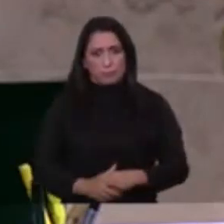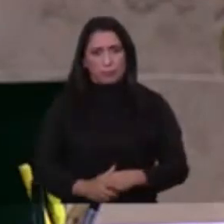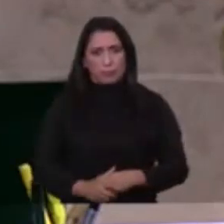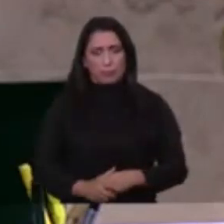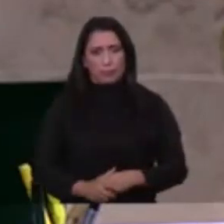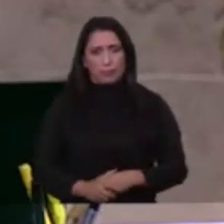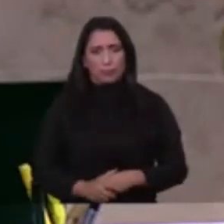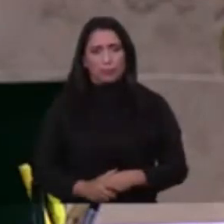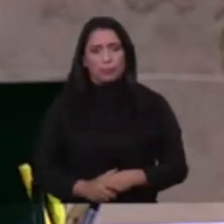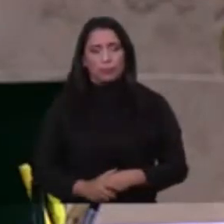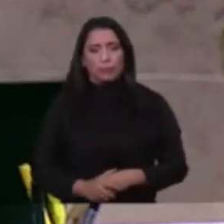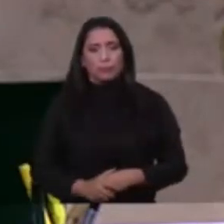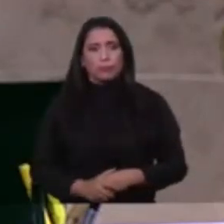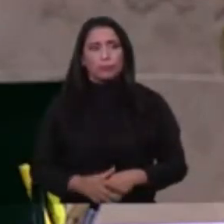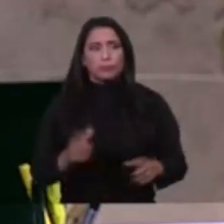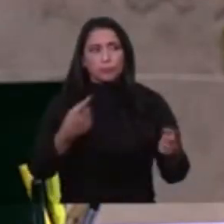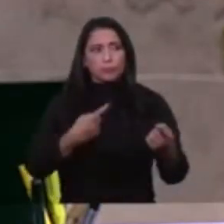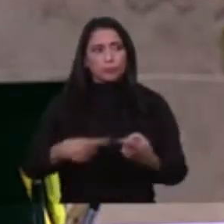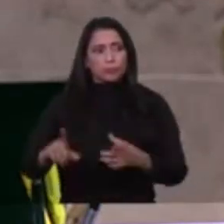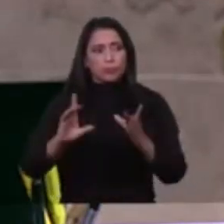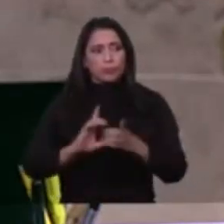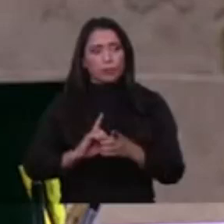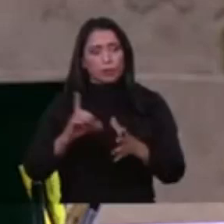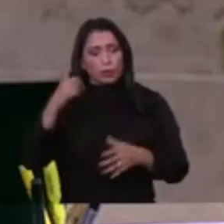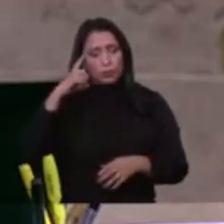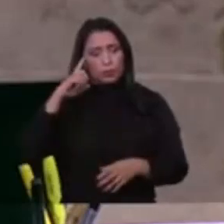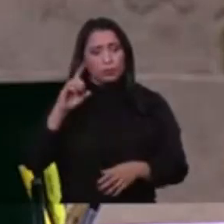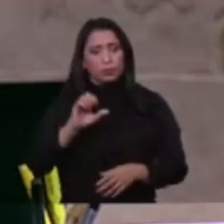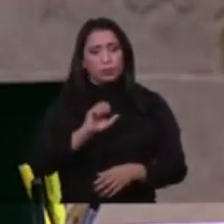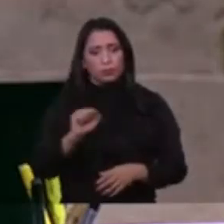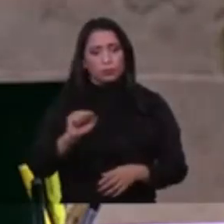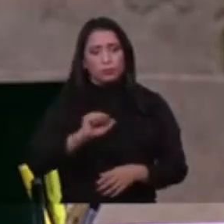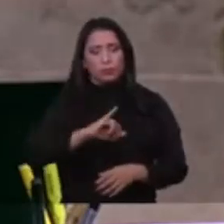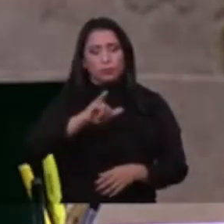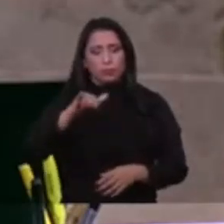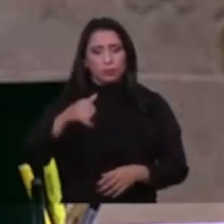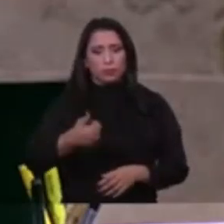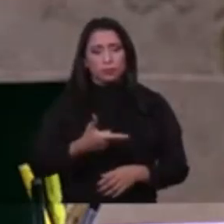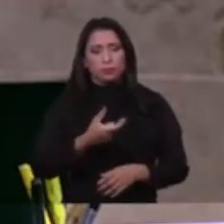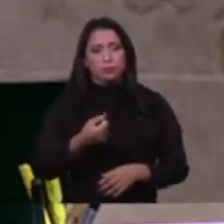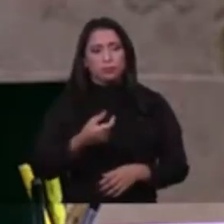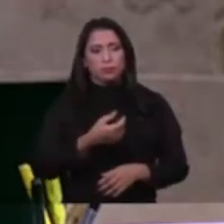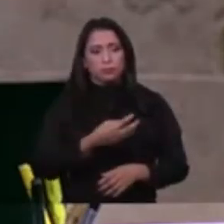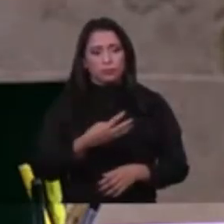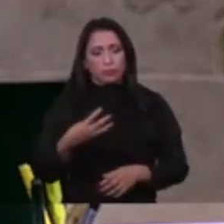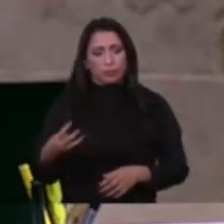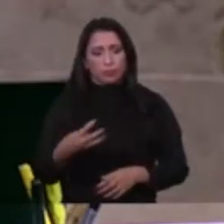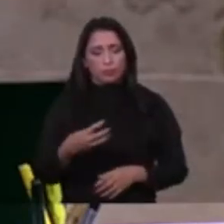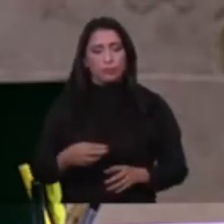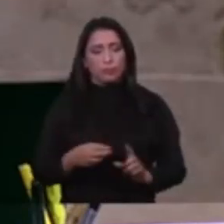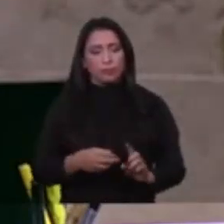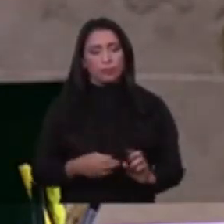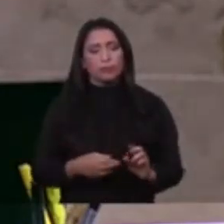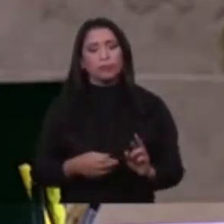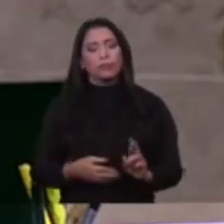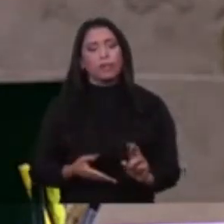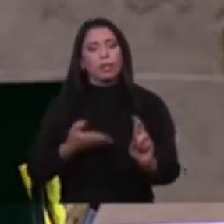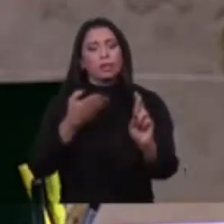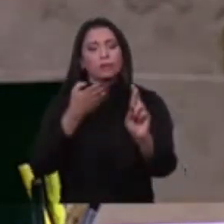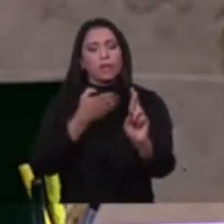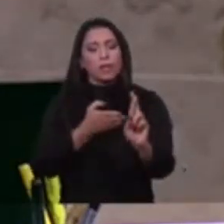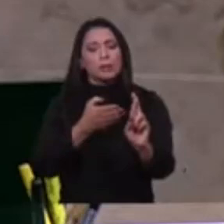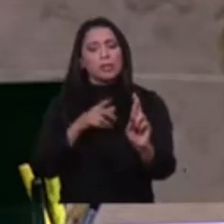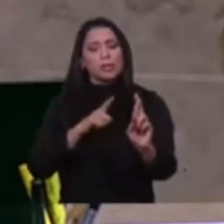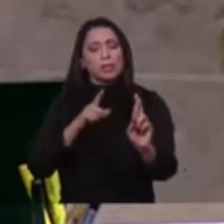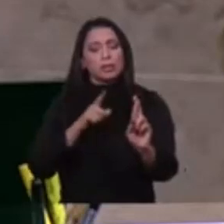Os atos antidemocráticos do dia 8 de janeiro de 2023 representaram o pináculo de um